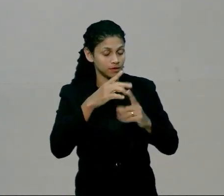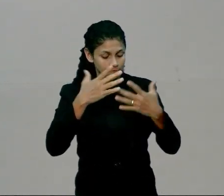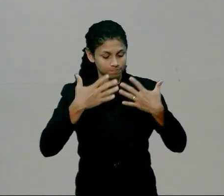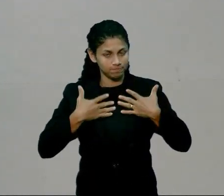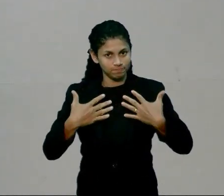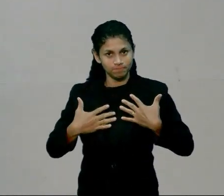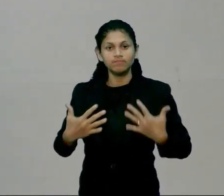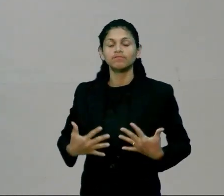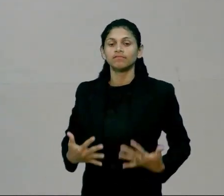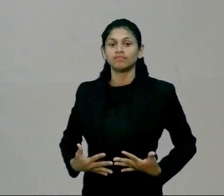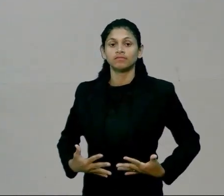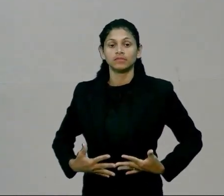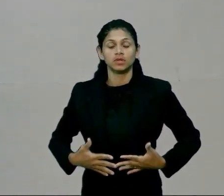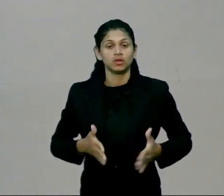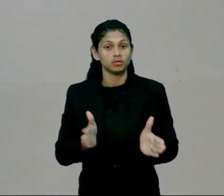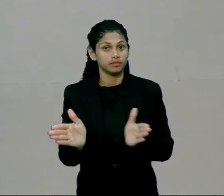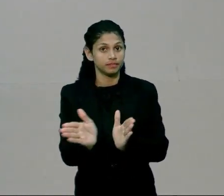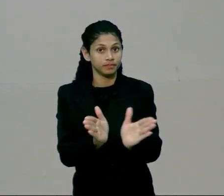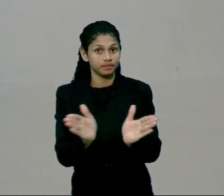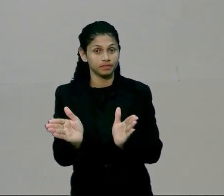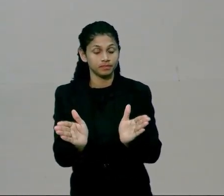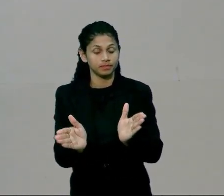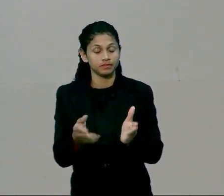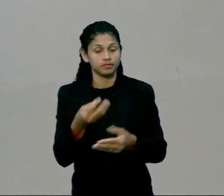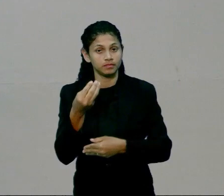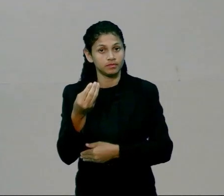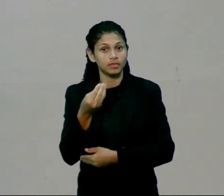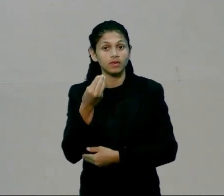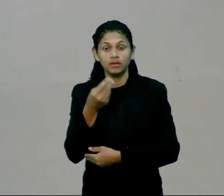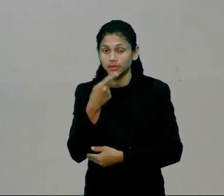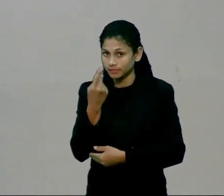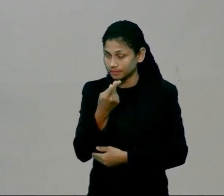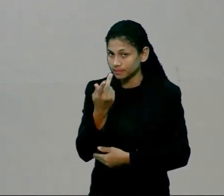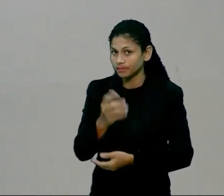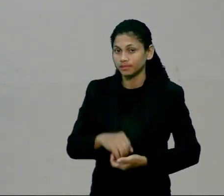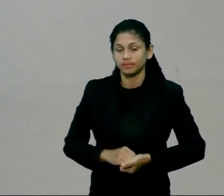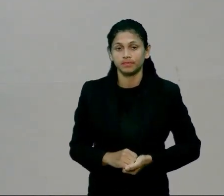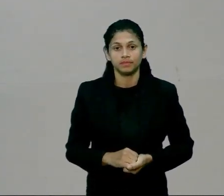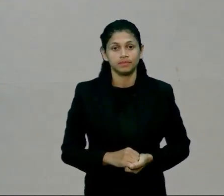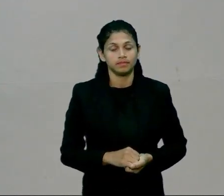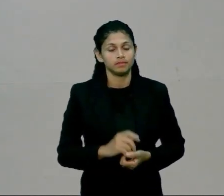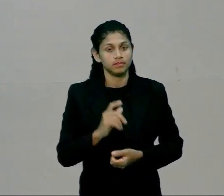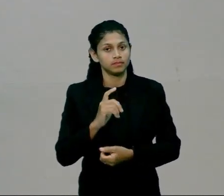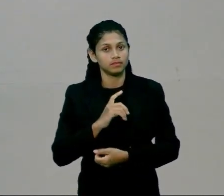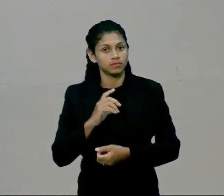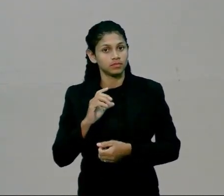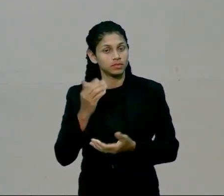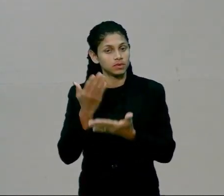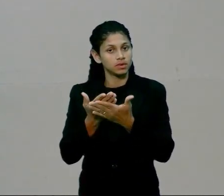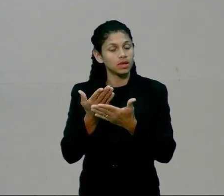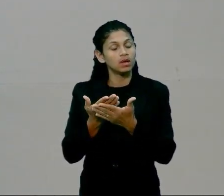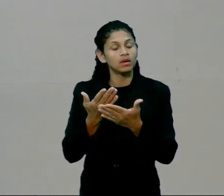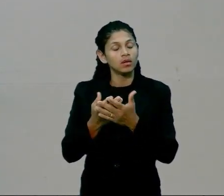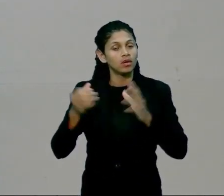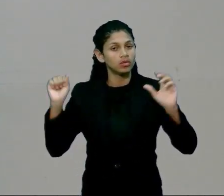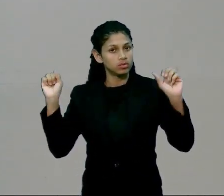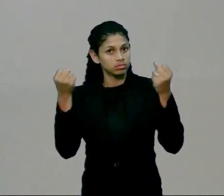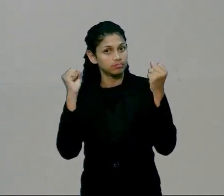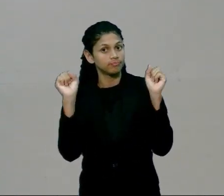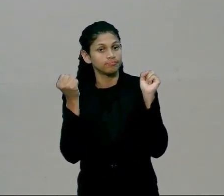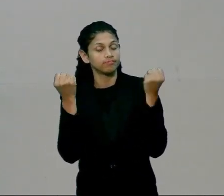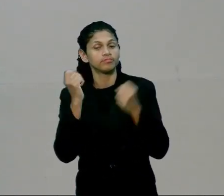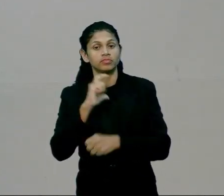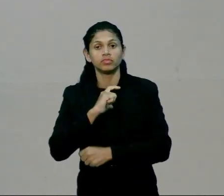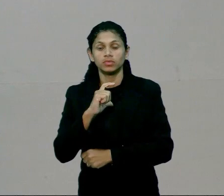fazer esse direcionamento. Como a gente falou, a aula de Educação Física, ela tem essa dimensão interdisciplinar, não só